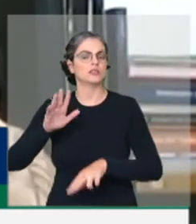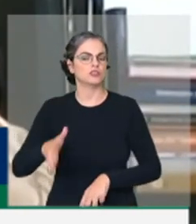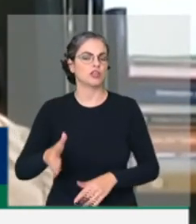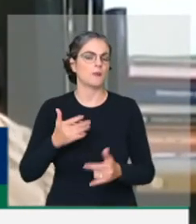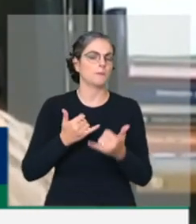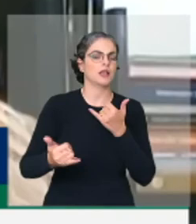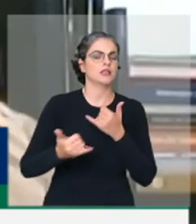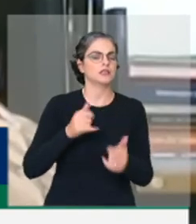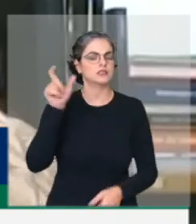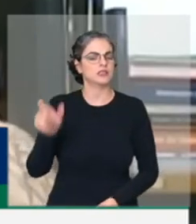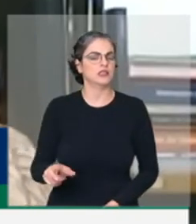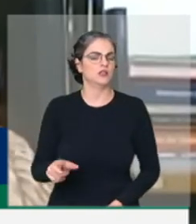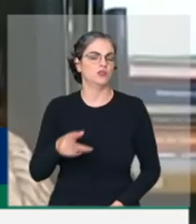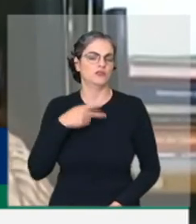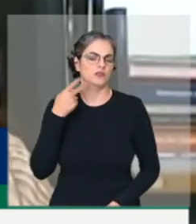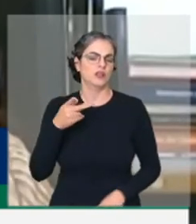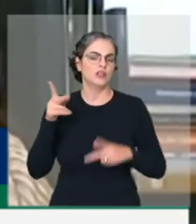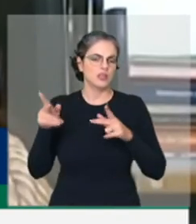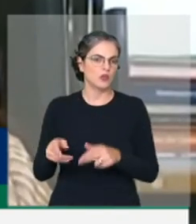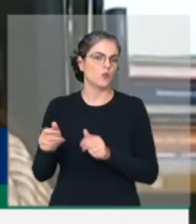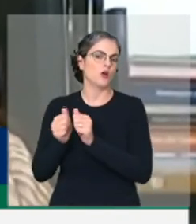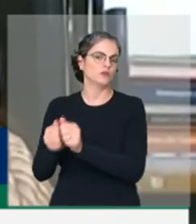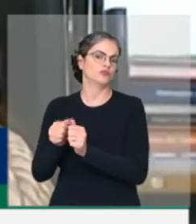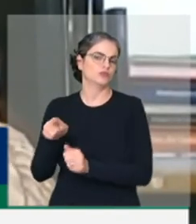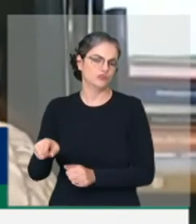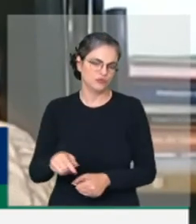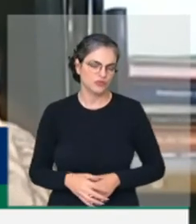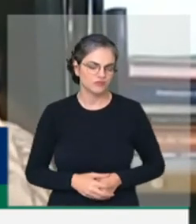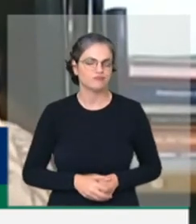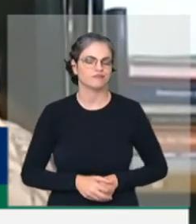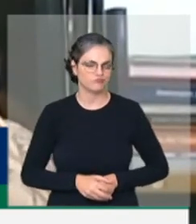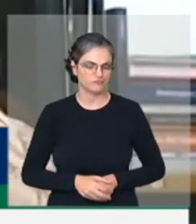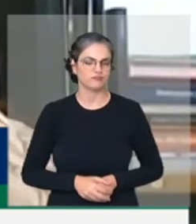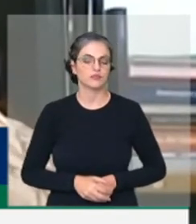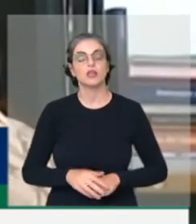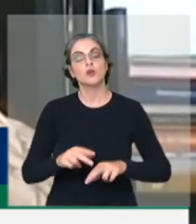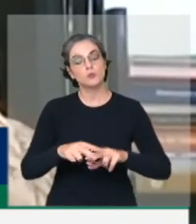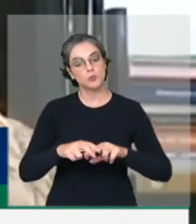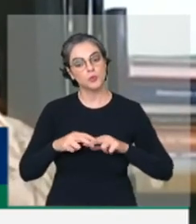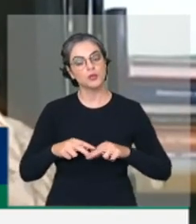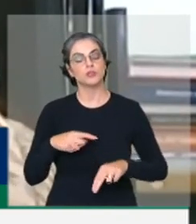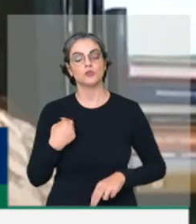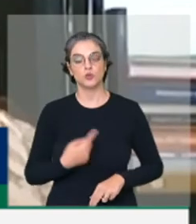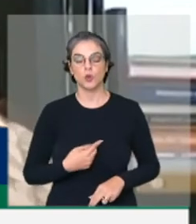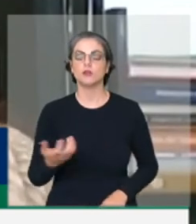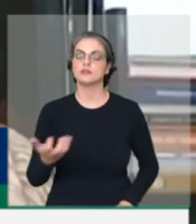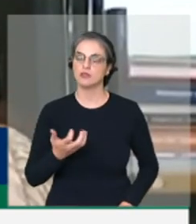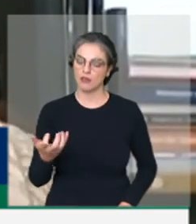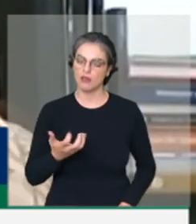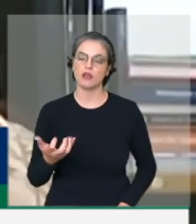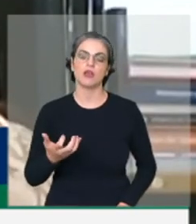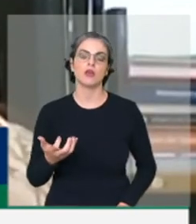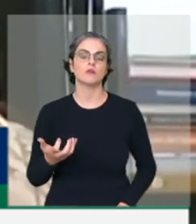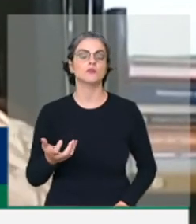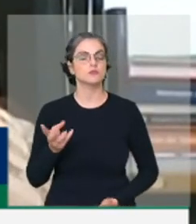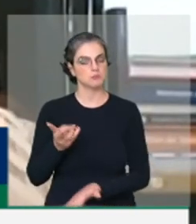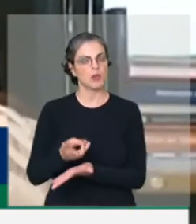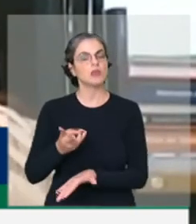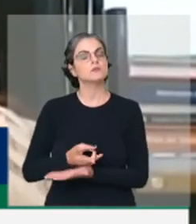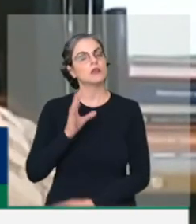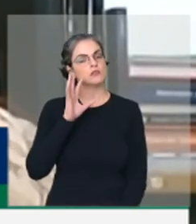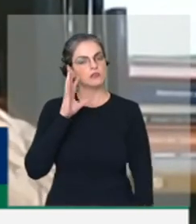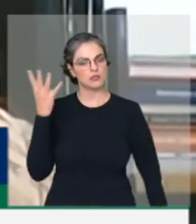similares, acompanhadas pelo dito parlamentar. Por isso, nós defendemos a manutenção da decisão.